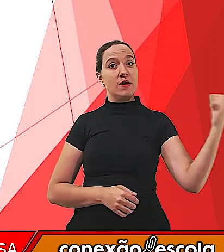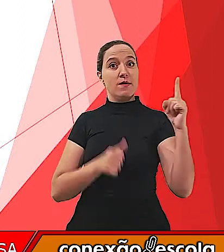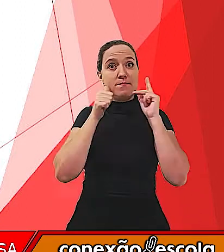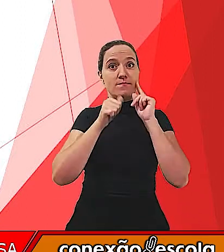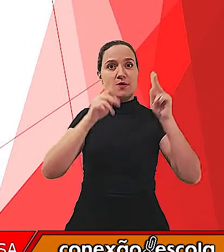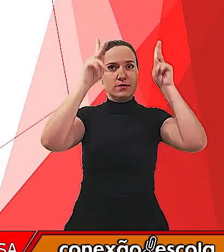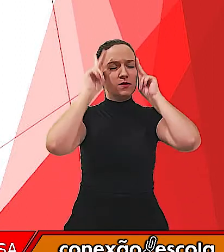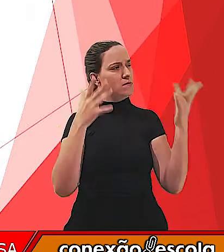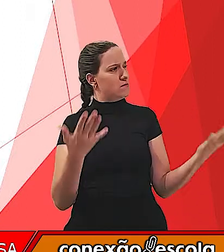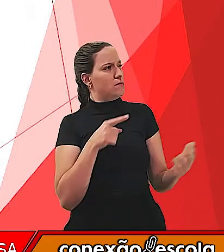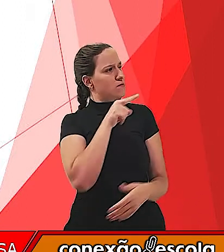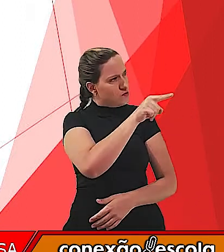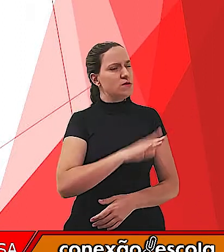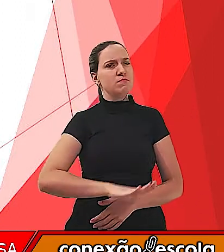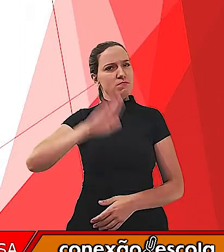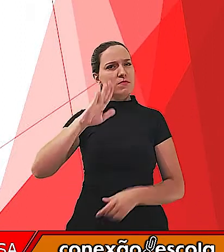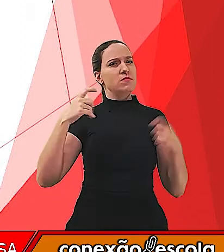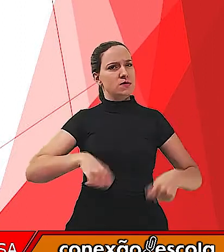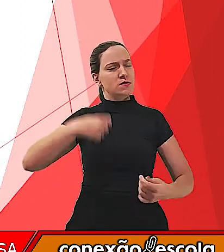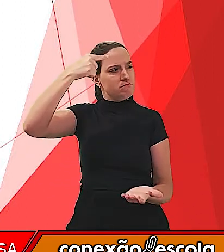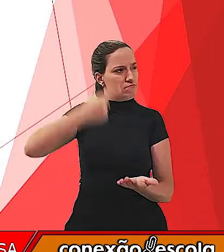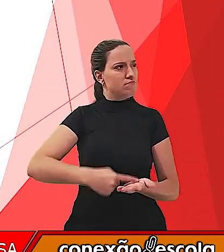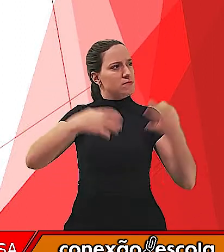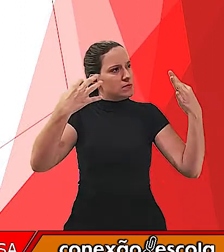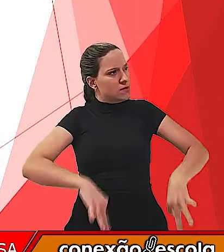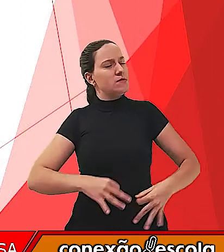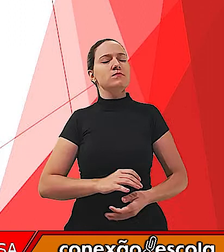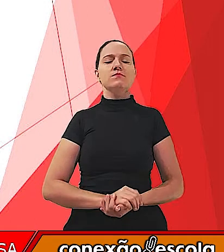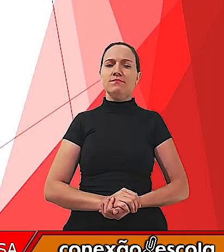filha que uma promessa real deveria ser cumprida.